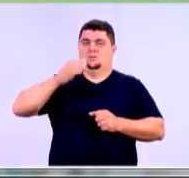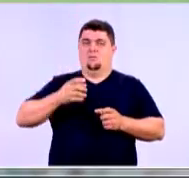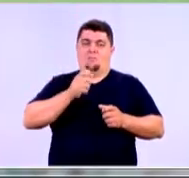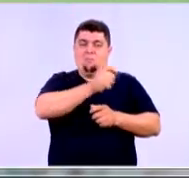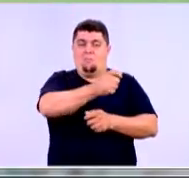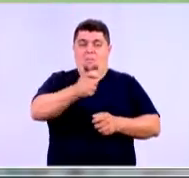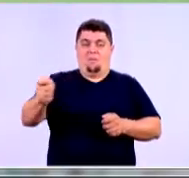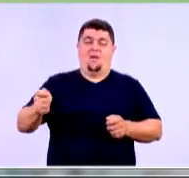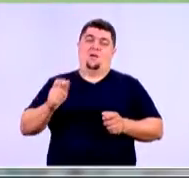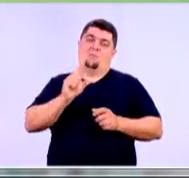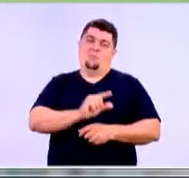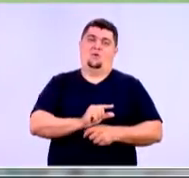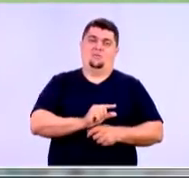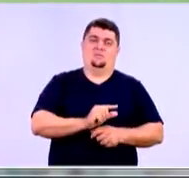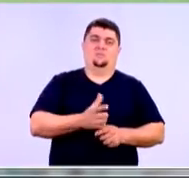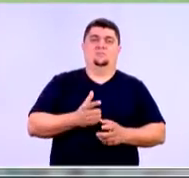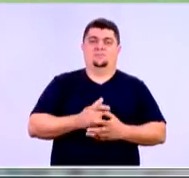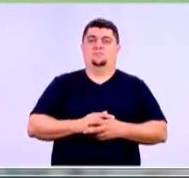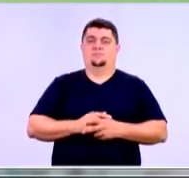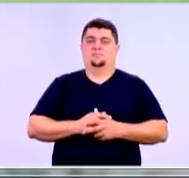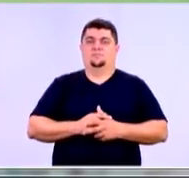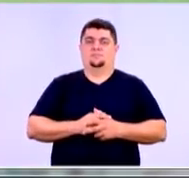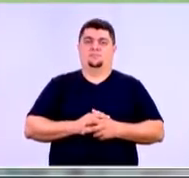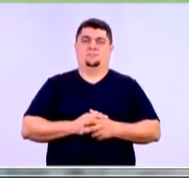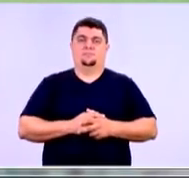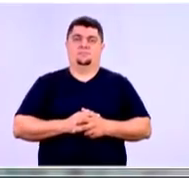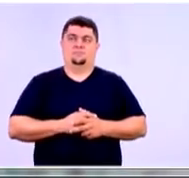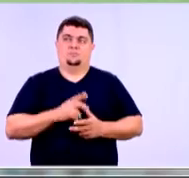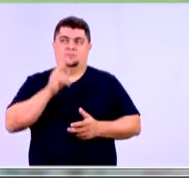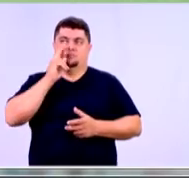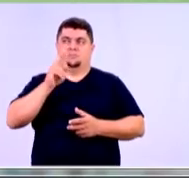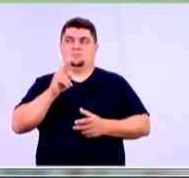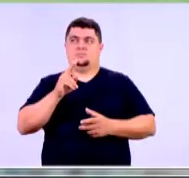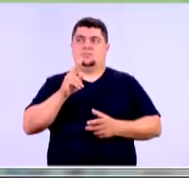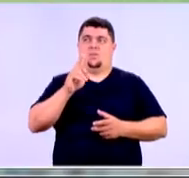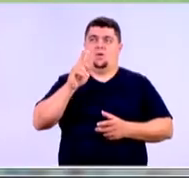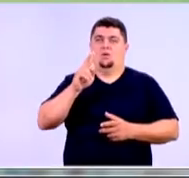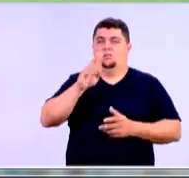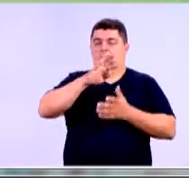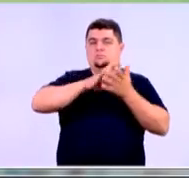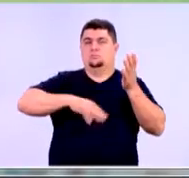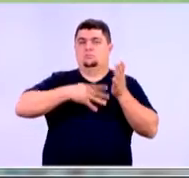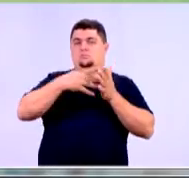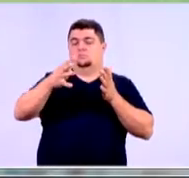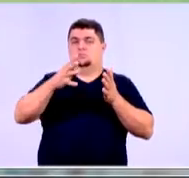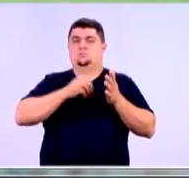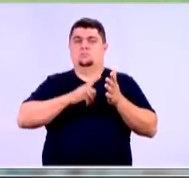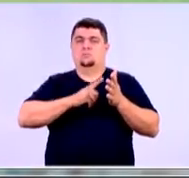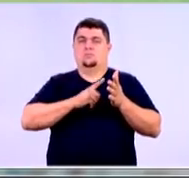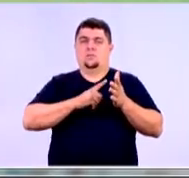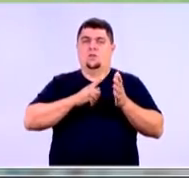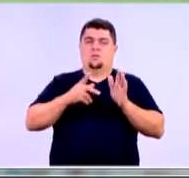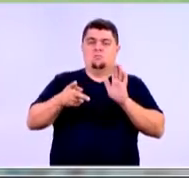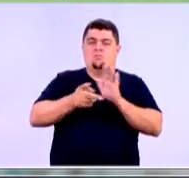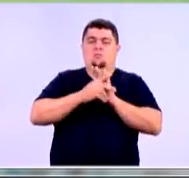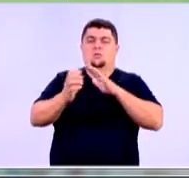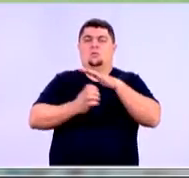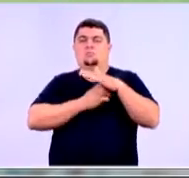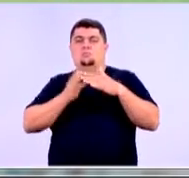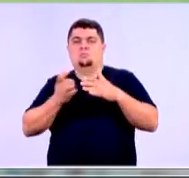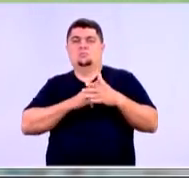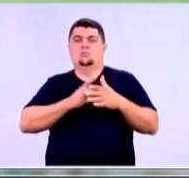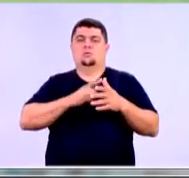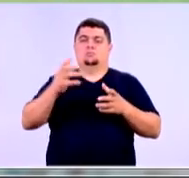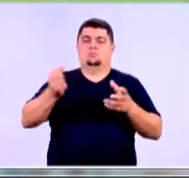direitos a receber do que pagamentos no curto prazo. Vamos olhar aqui então para o balanço, isso quer dizer que o disponível da empresa, o